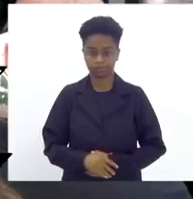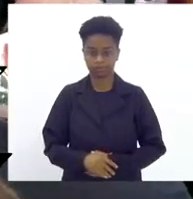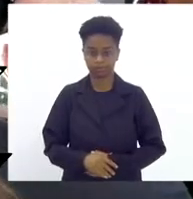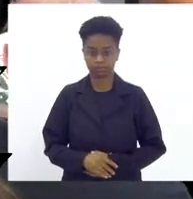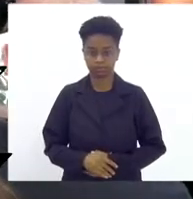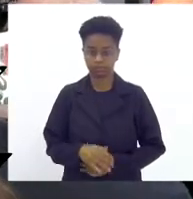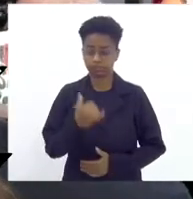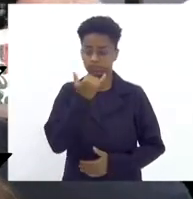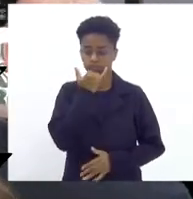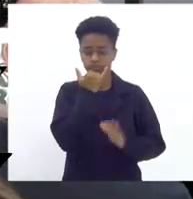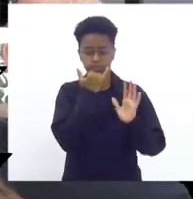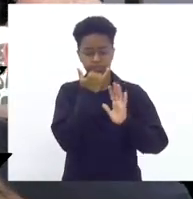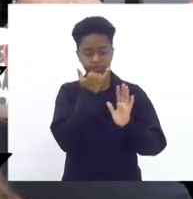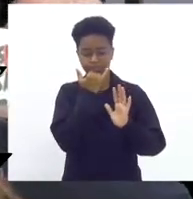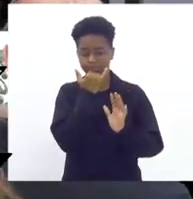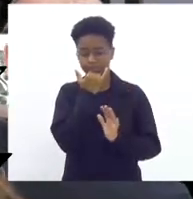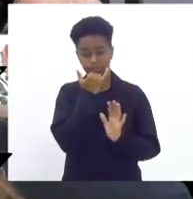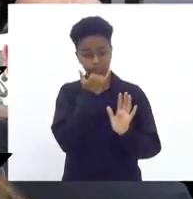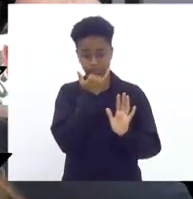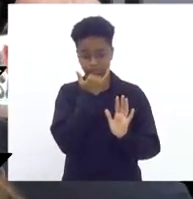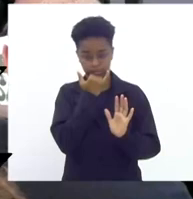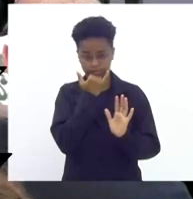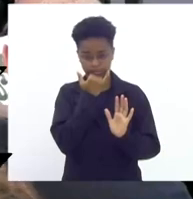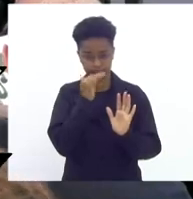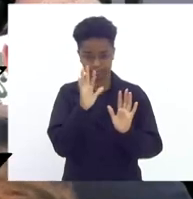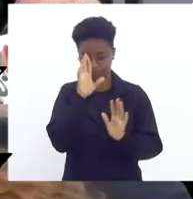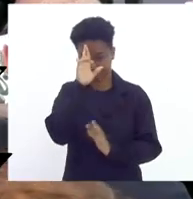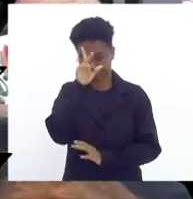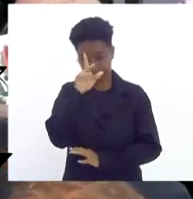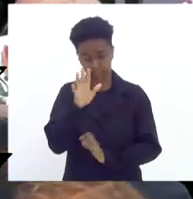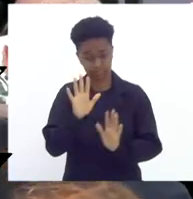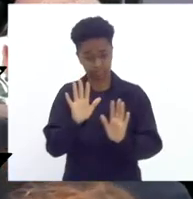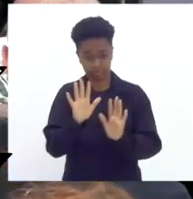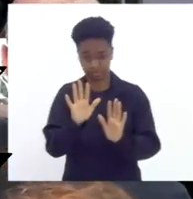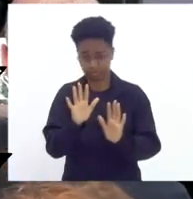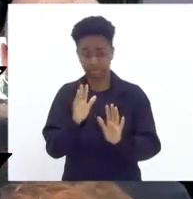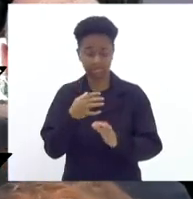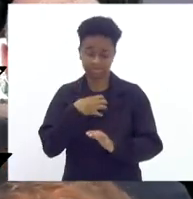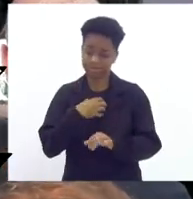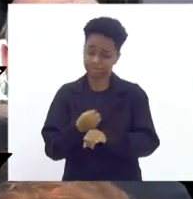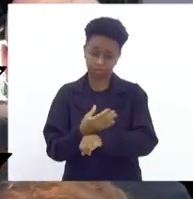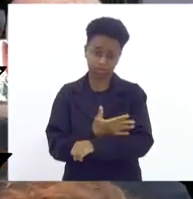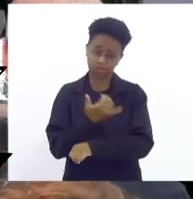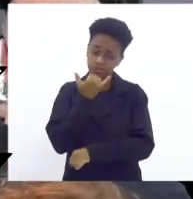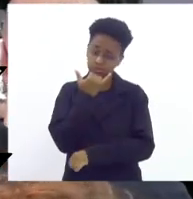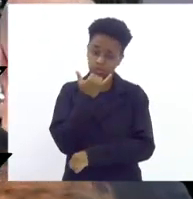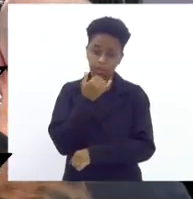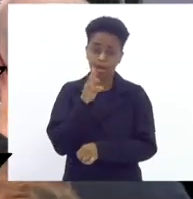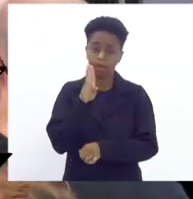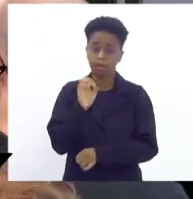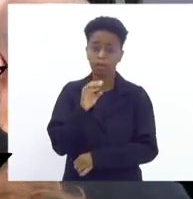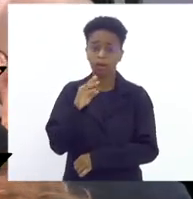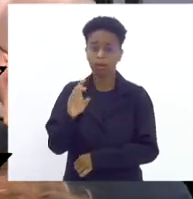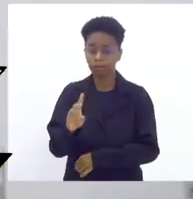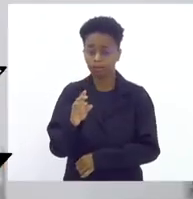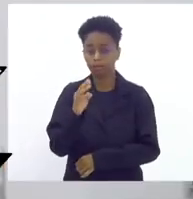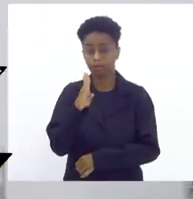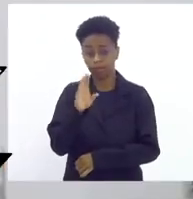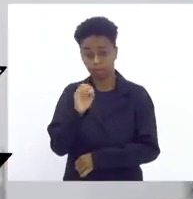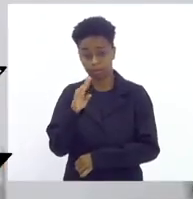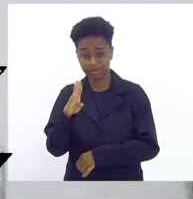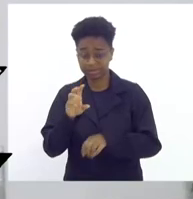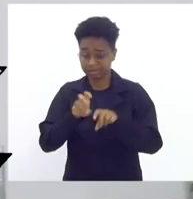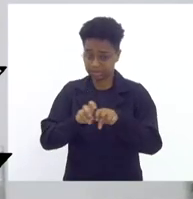aí perdão perdão Gente desculpe Opa desculpa é muita emoção o Bob vai estar na mesa do bloco 2